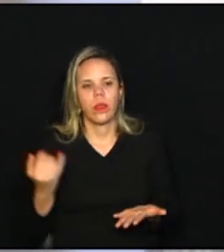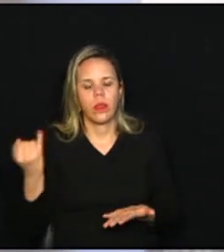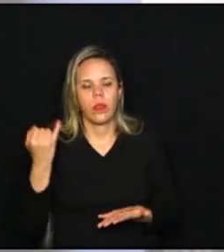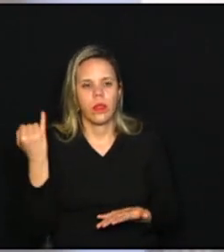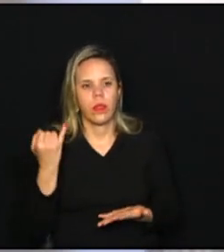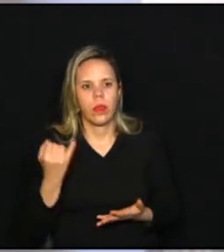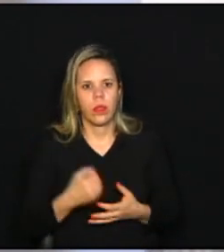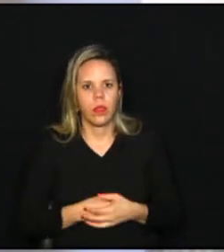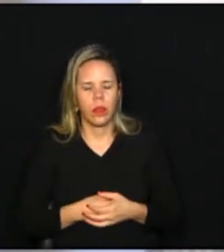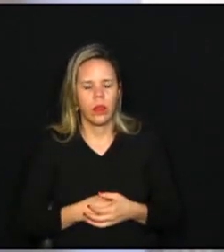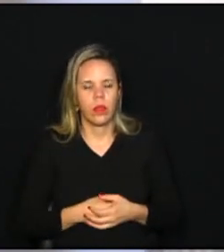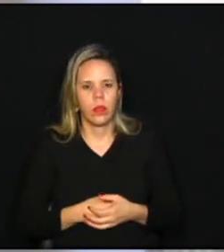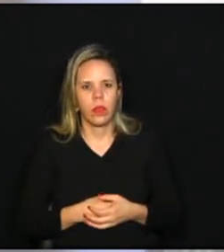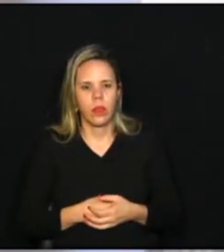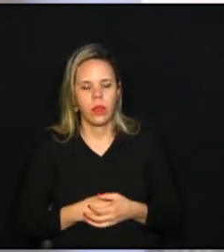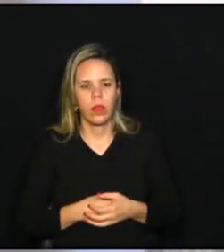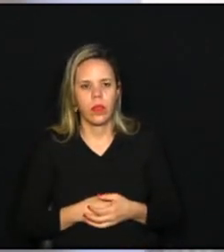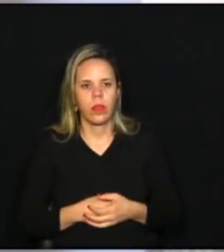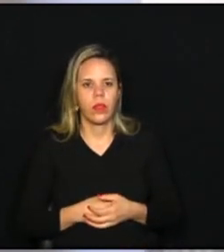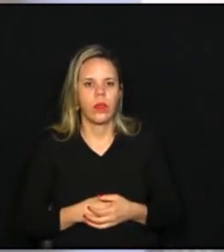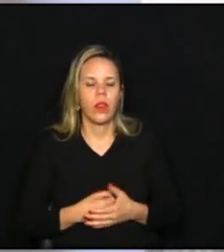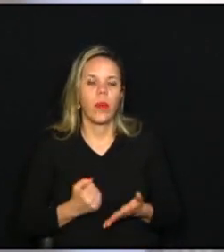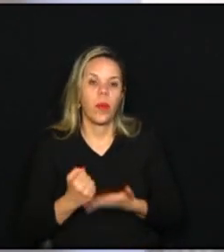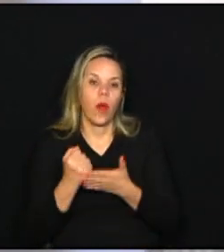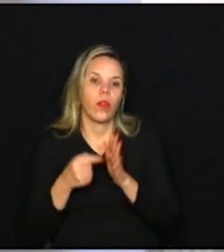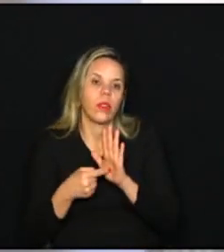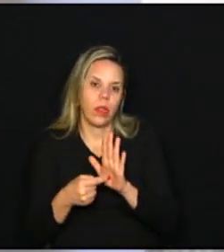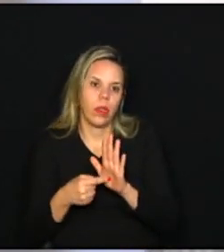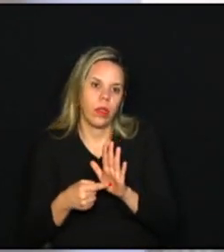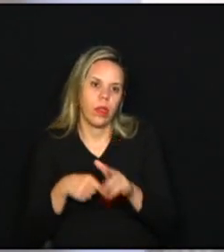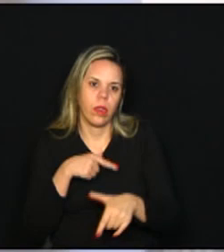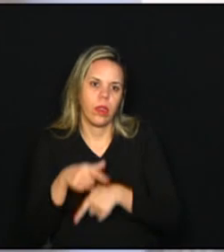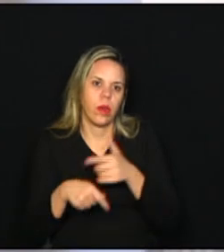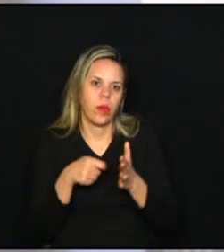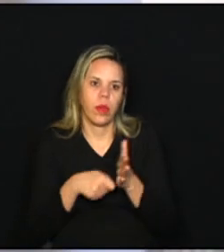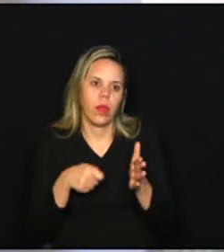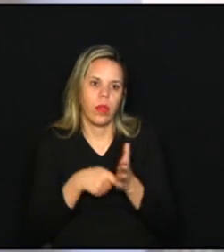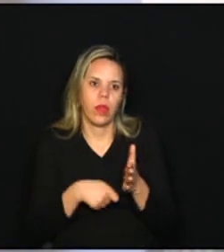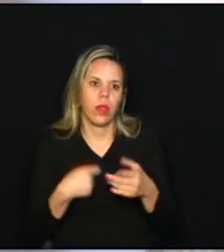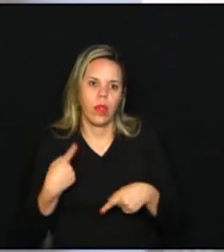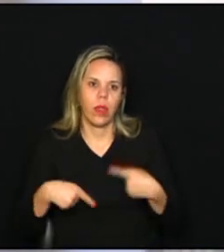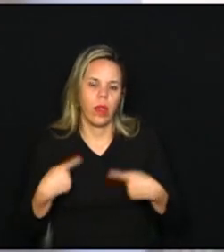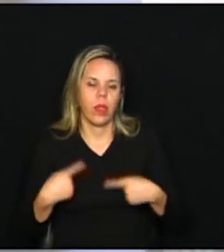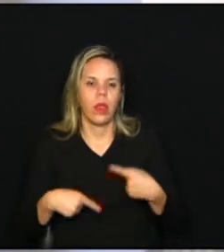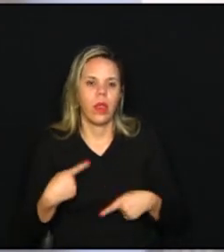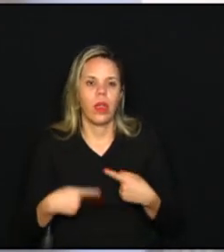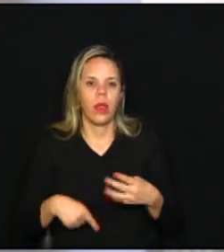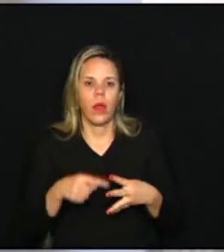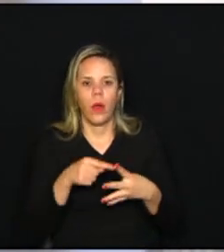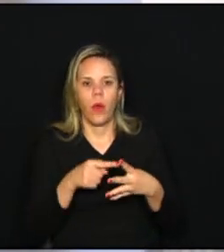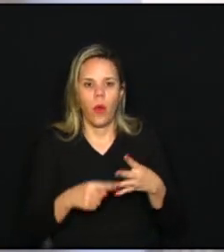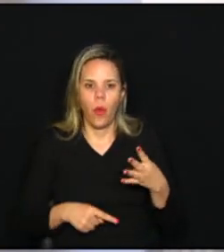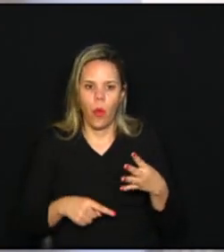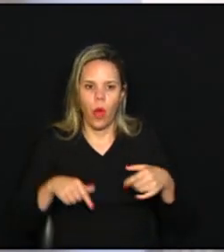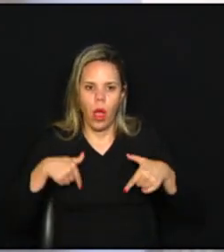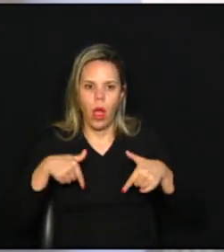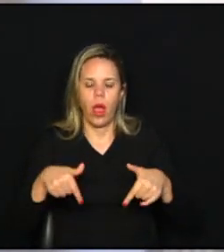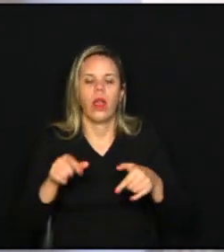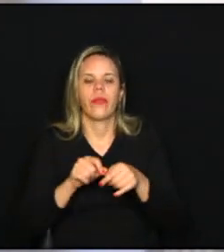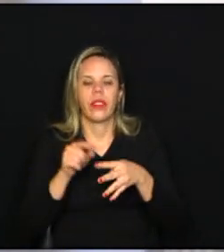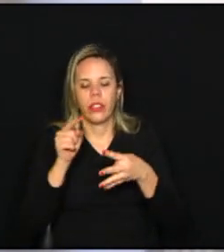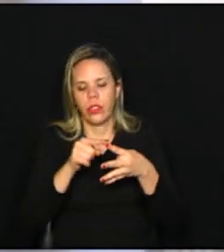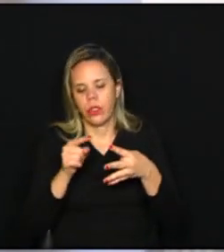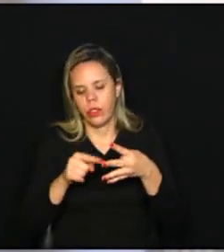importante e ele pode subsidiar, né, parte daqui da discussão. Nas 4 últimas ações que